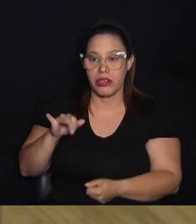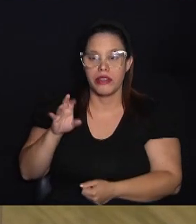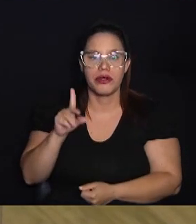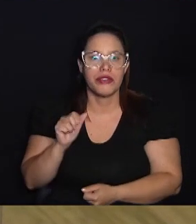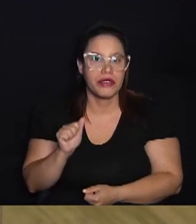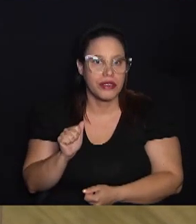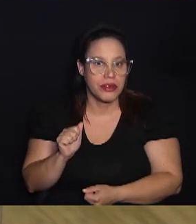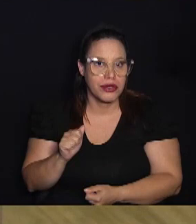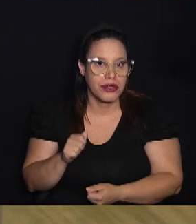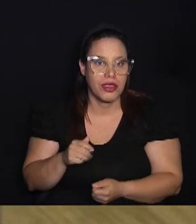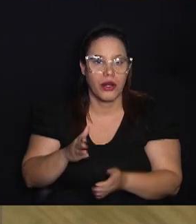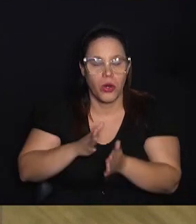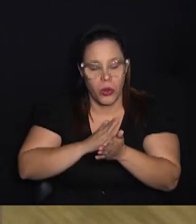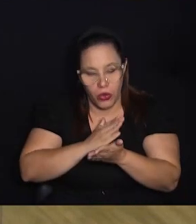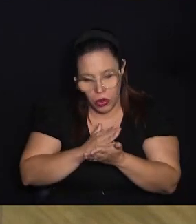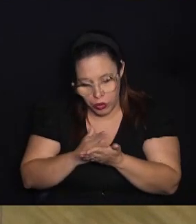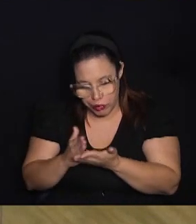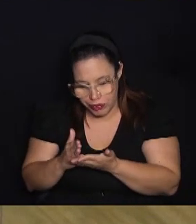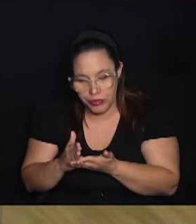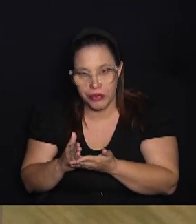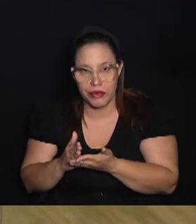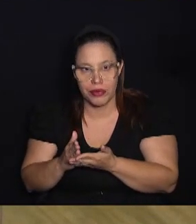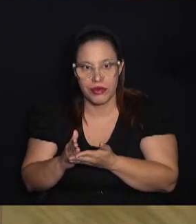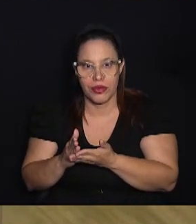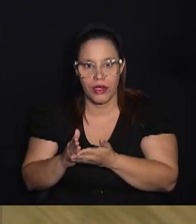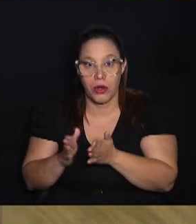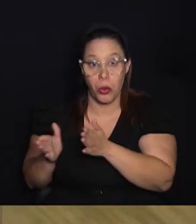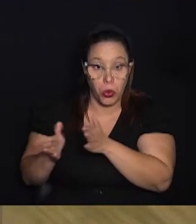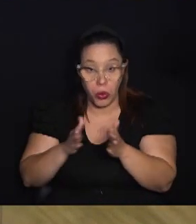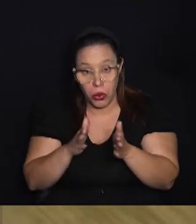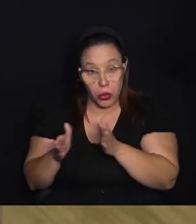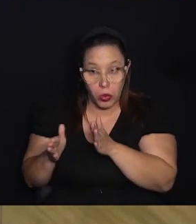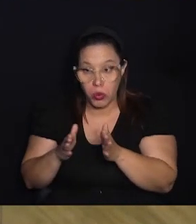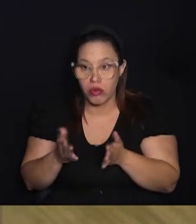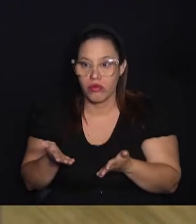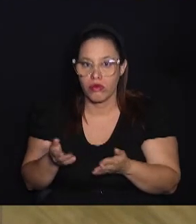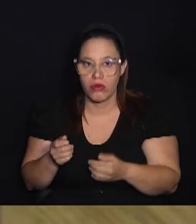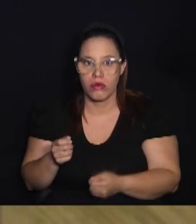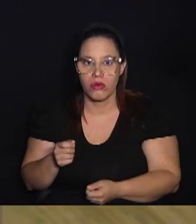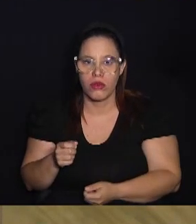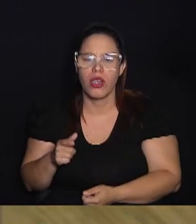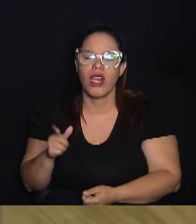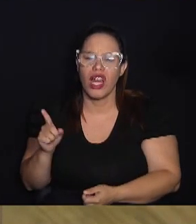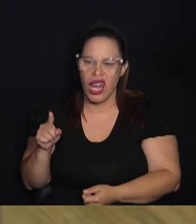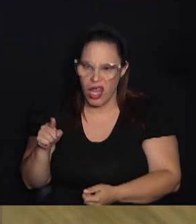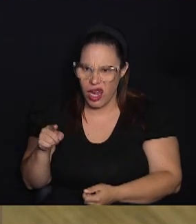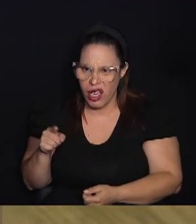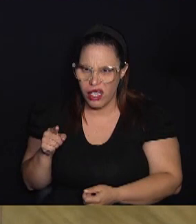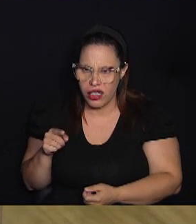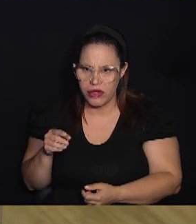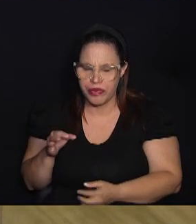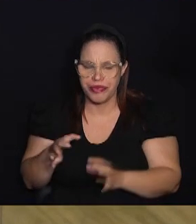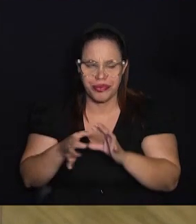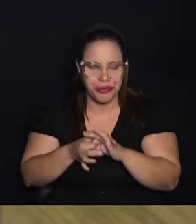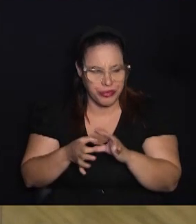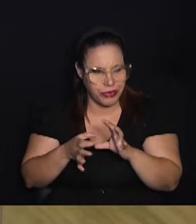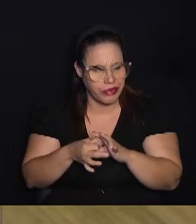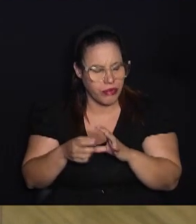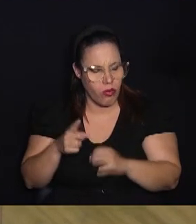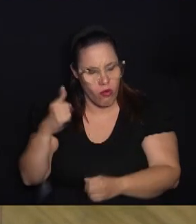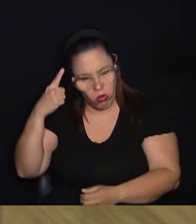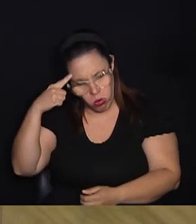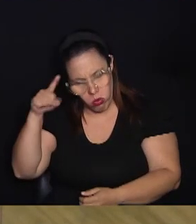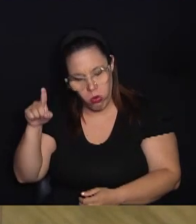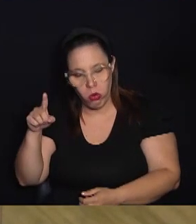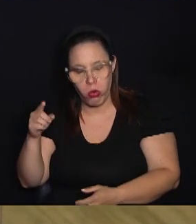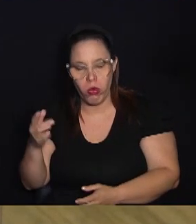começar porque você vai você vai dar o direcionamento né É isso mesmo ela compõe o nosso dia a dia e traz